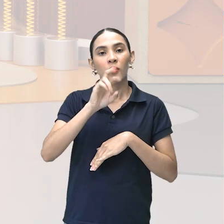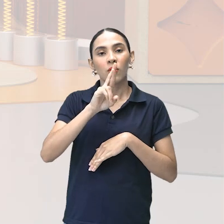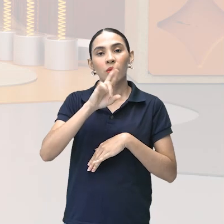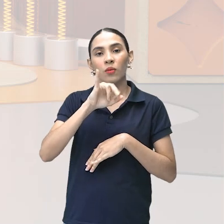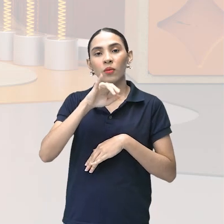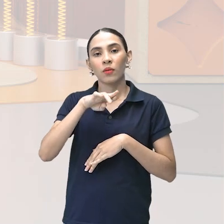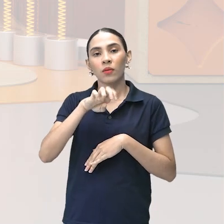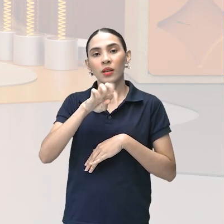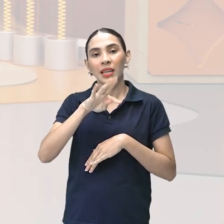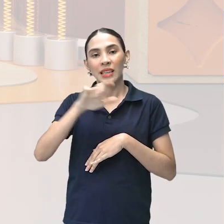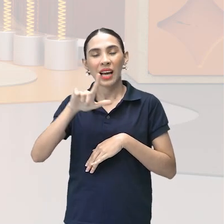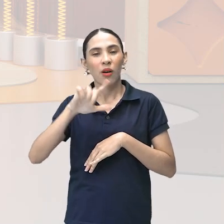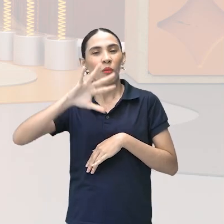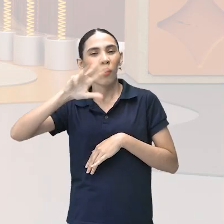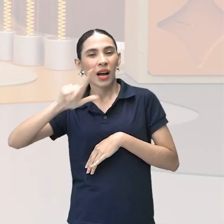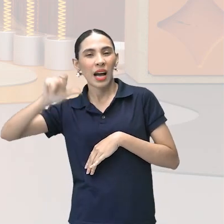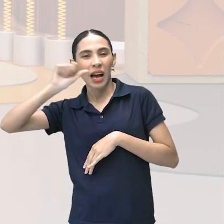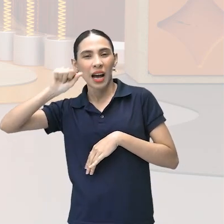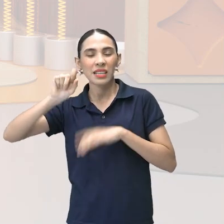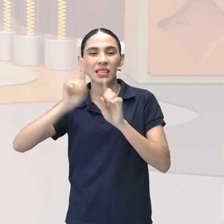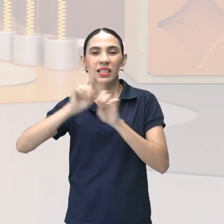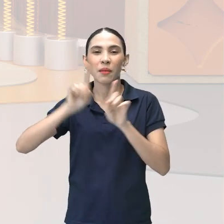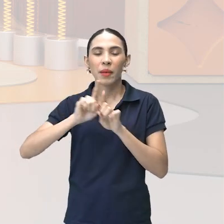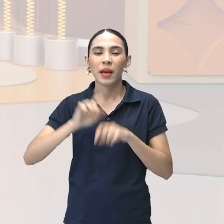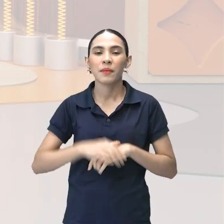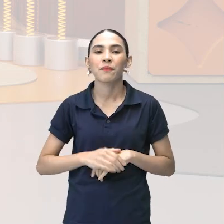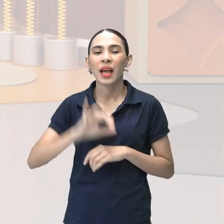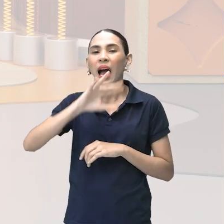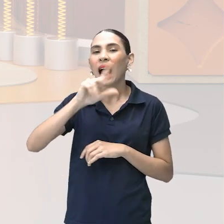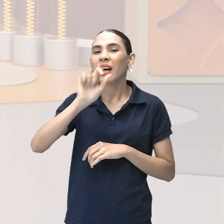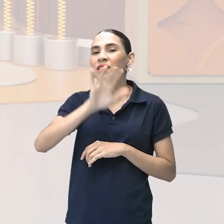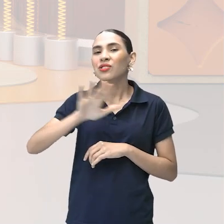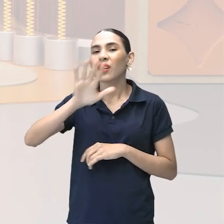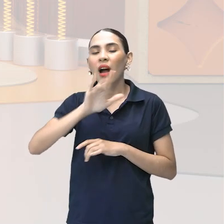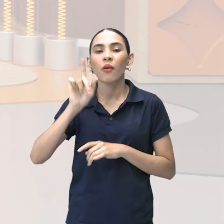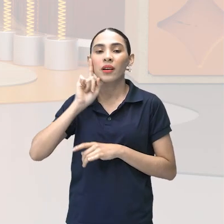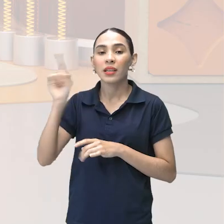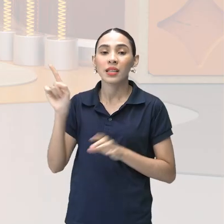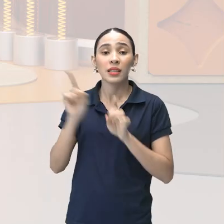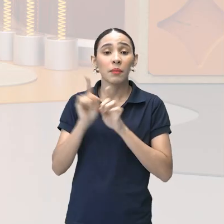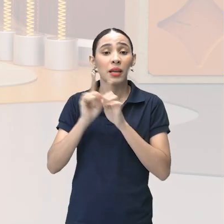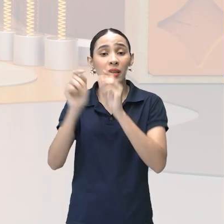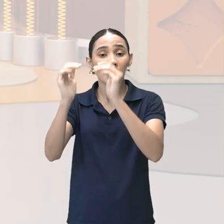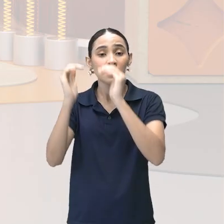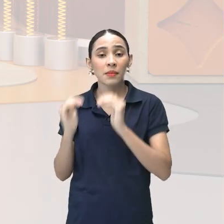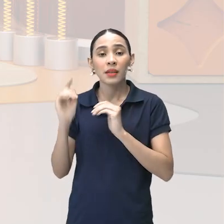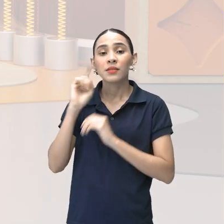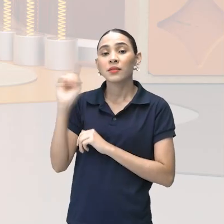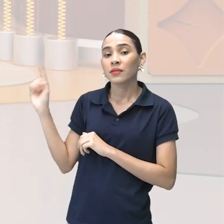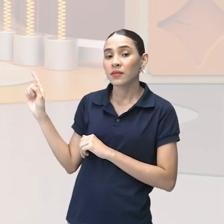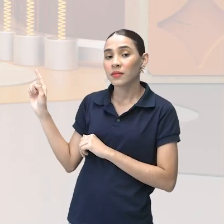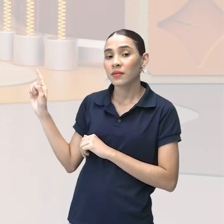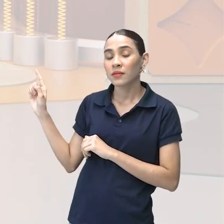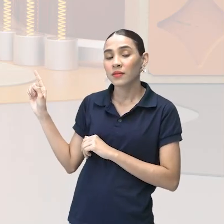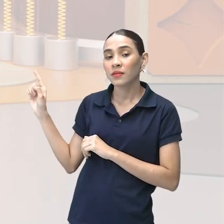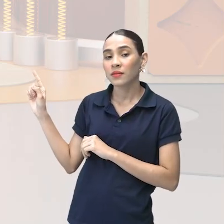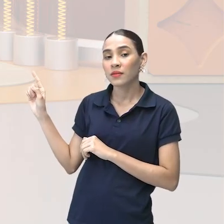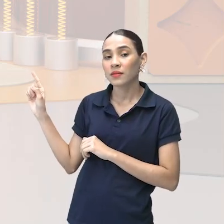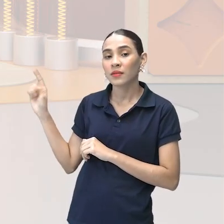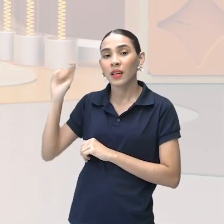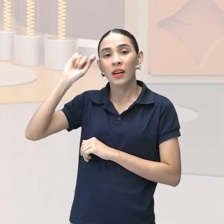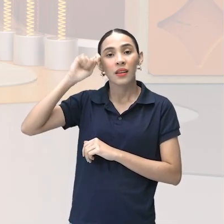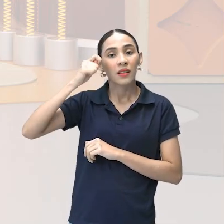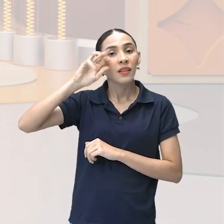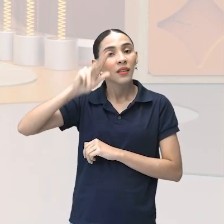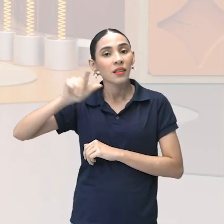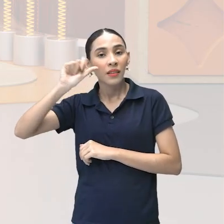pega ali a Ásia em quase sua totalidade, né? E nós temos também mais embaixo, ali no nordeste do continente